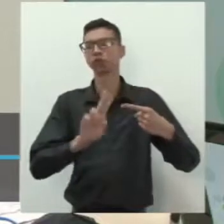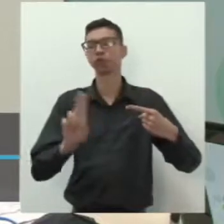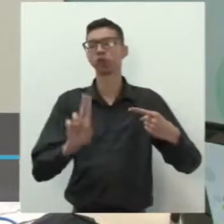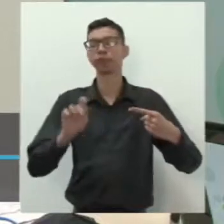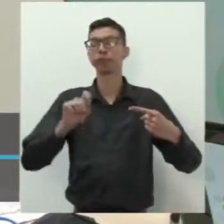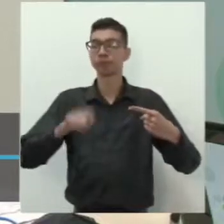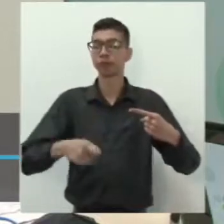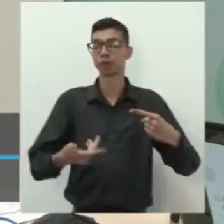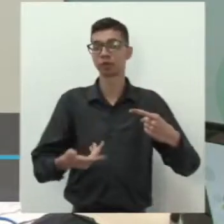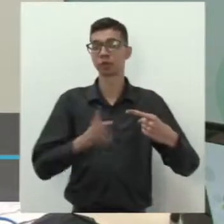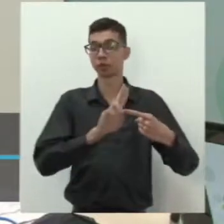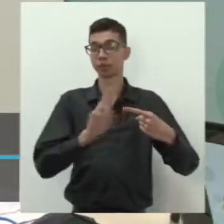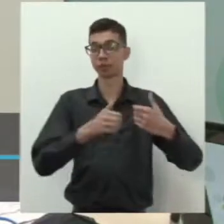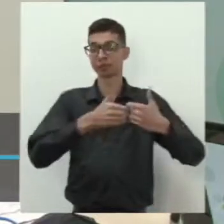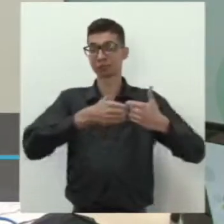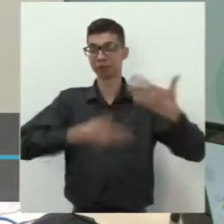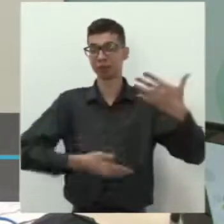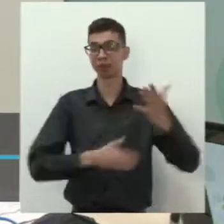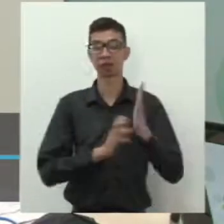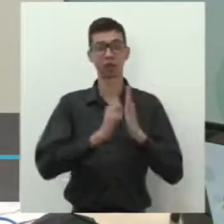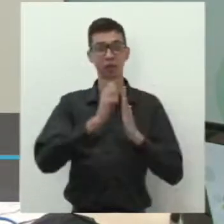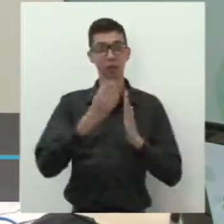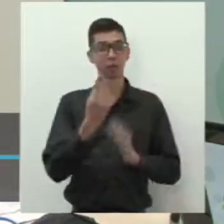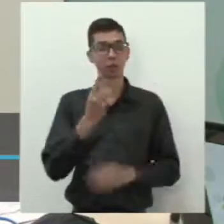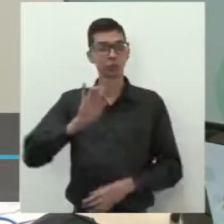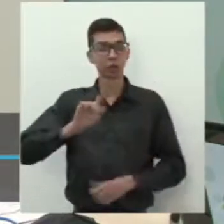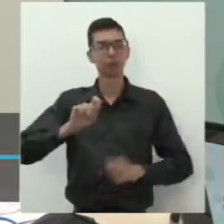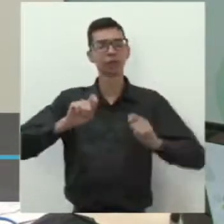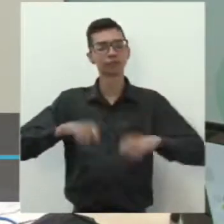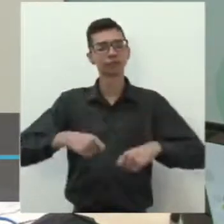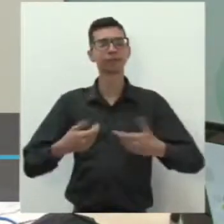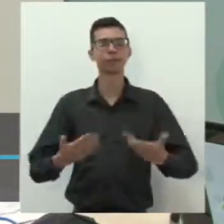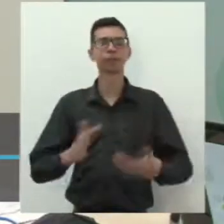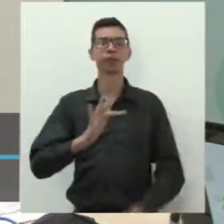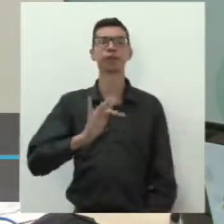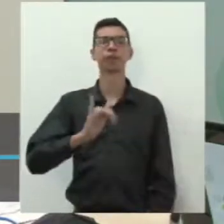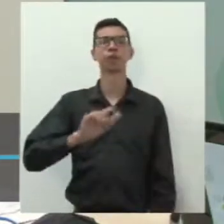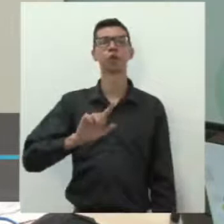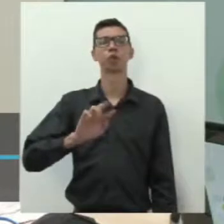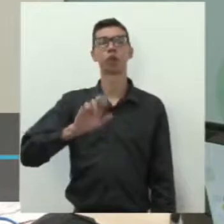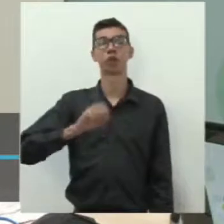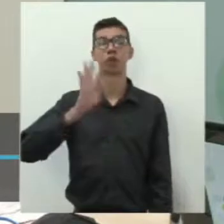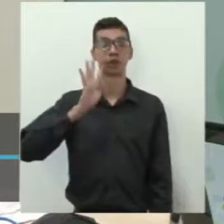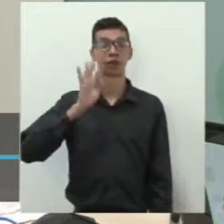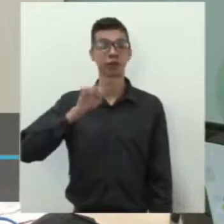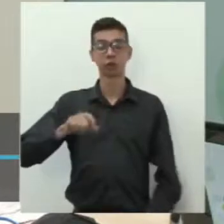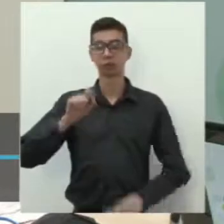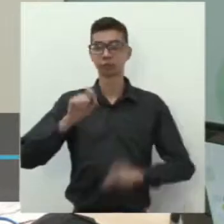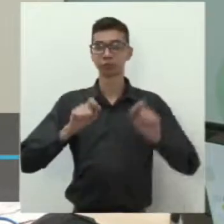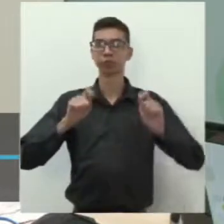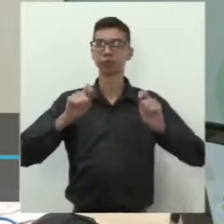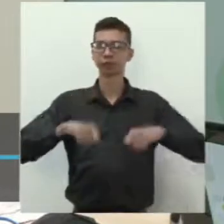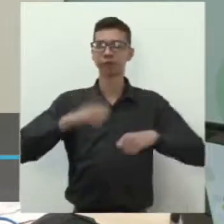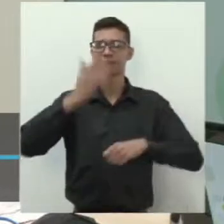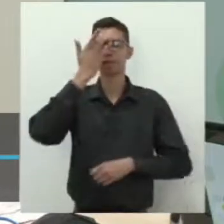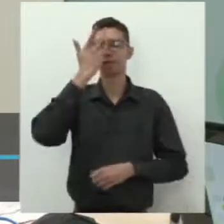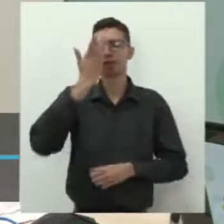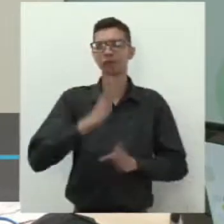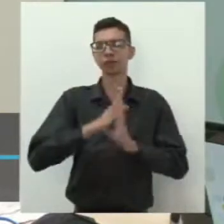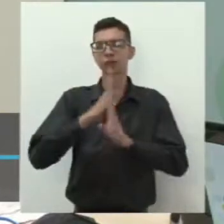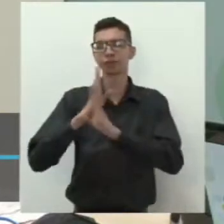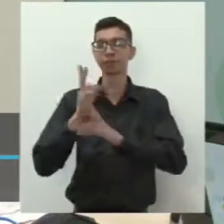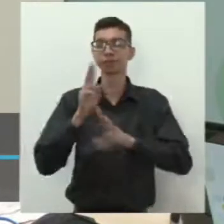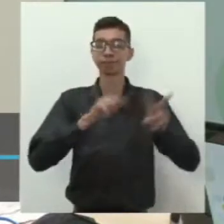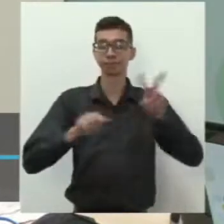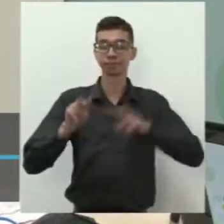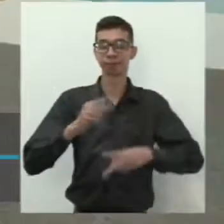por exemplo, e dados, tá? Então, o filtro, ele é legal por causa disso. Você consegue se localizar muito fácil na sua planilha. Tá Usando bom?